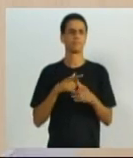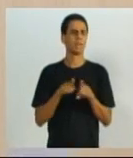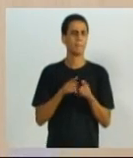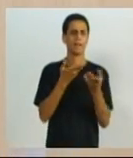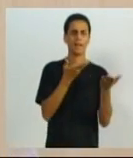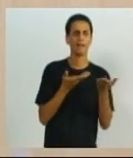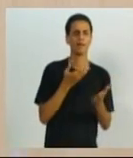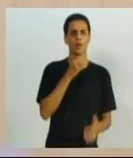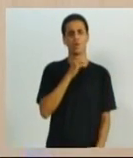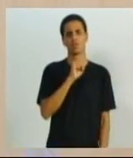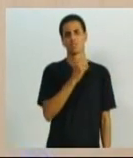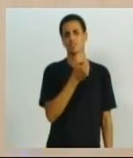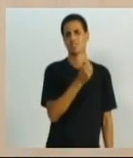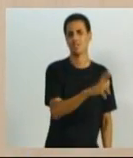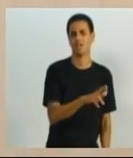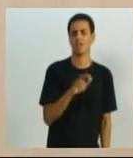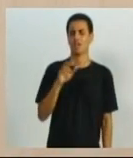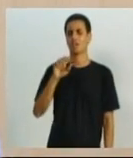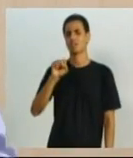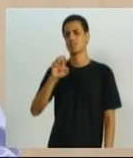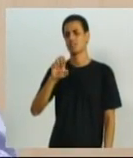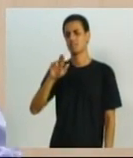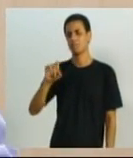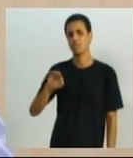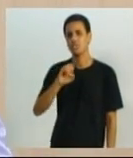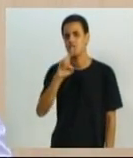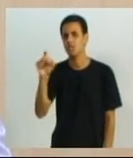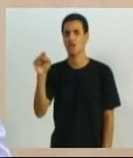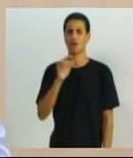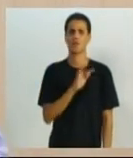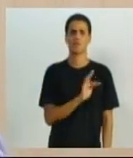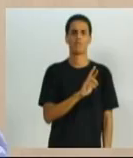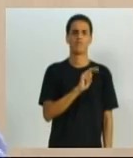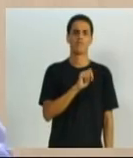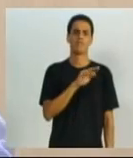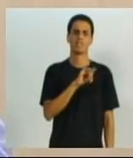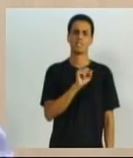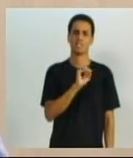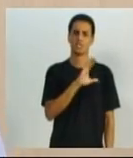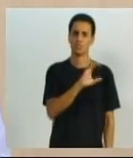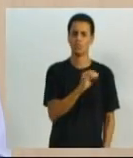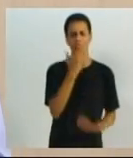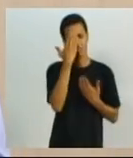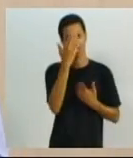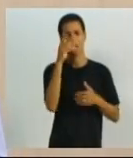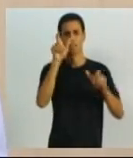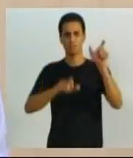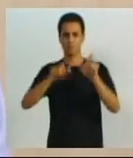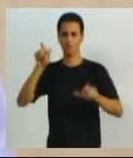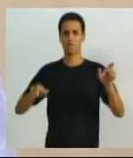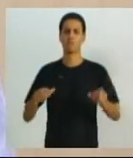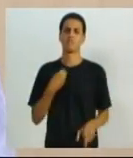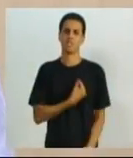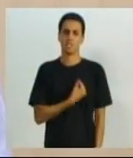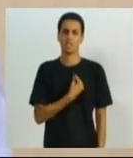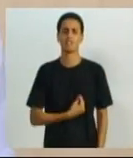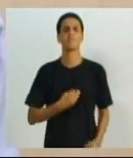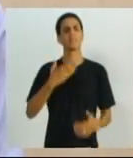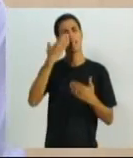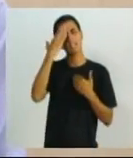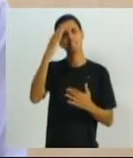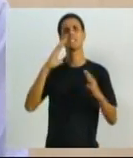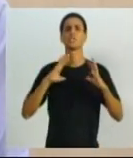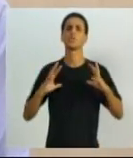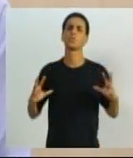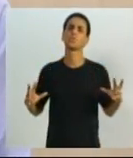do Sebastião, do Francisco. Agradecer a presença de vocês. Agradecer a todas